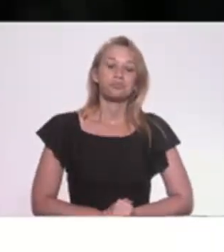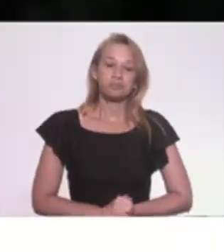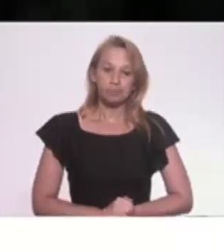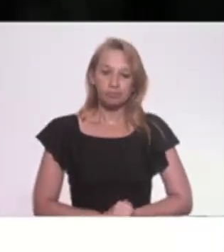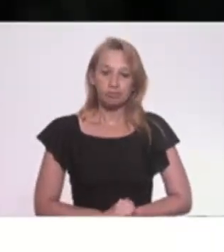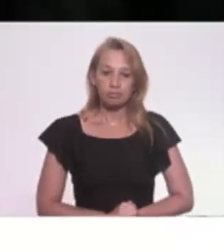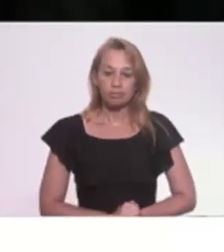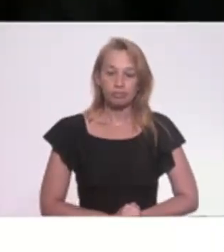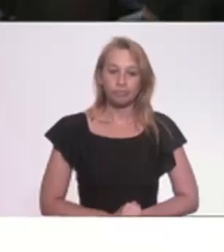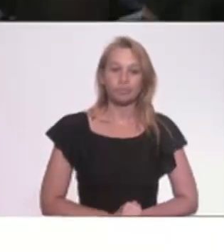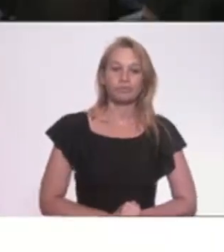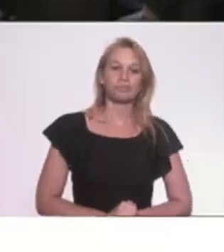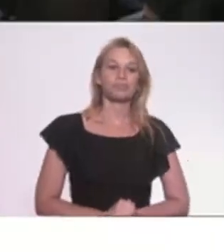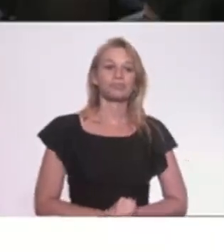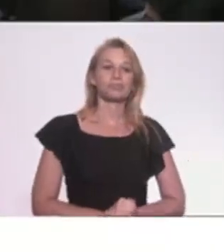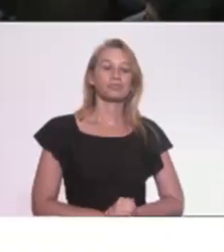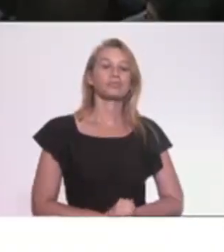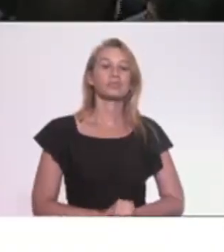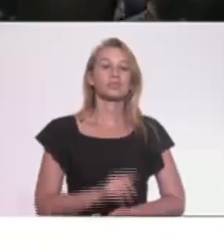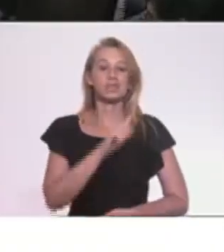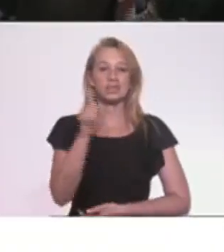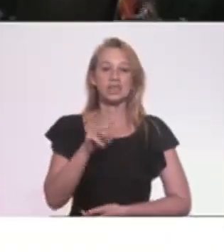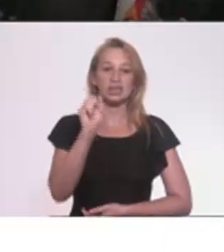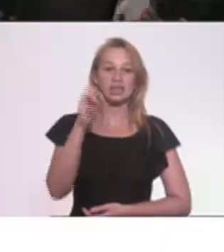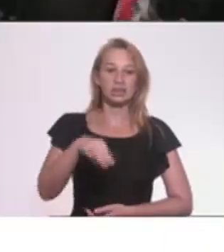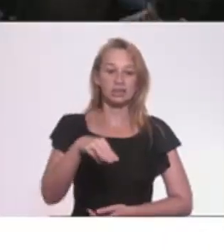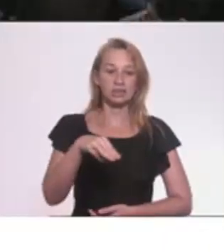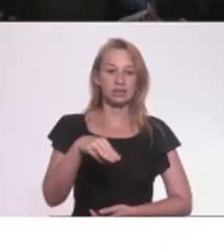perplexidades. Como vota a deputada Zeidan Lula.